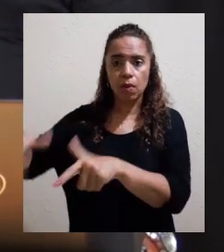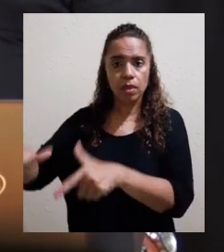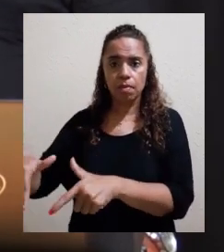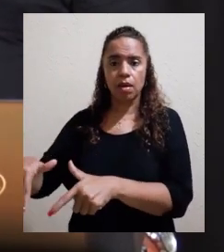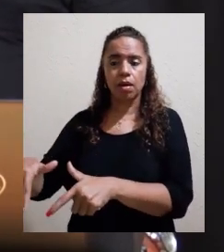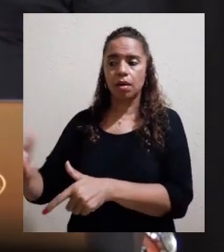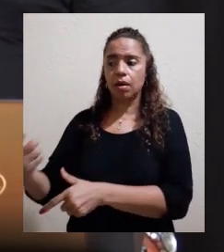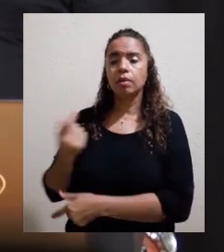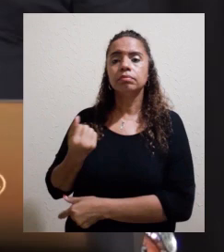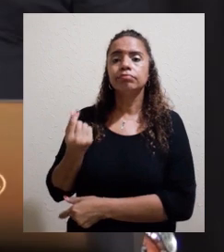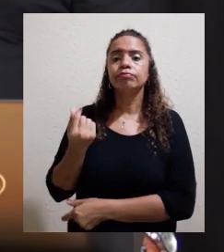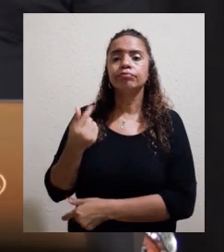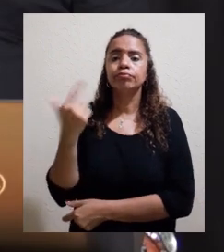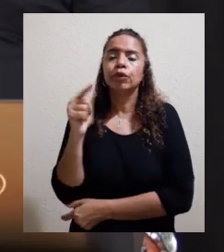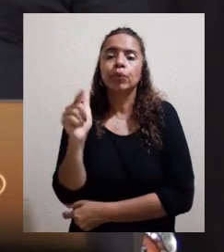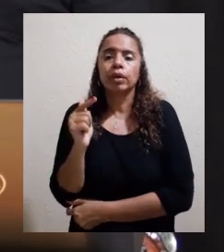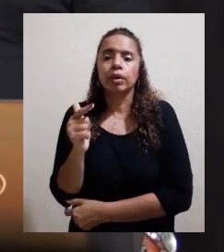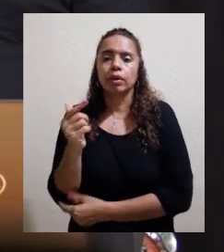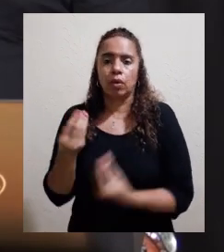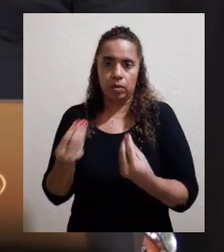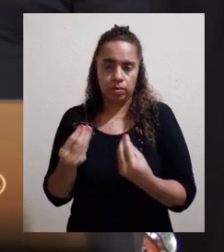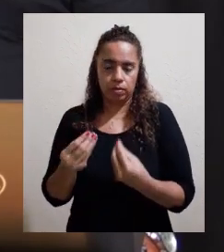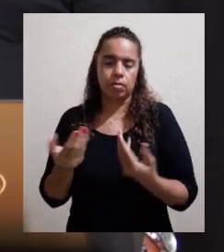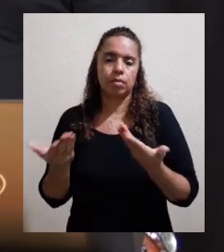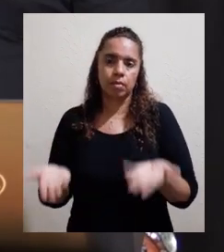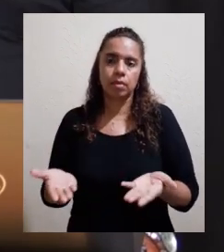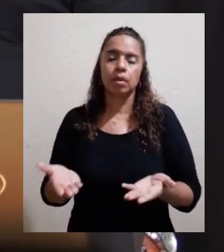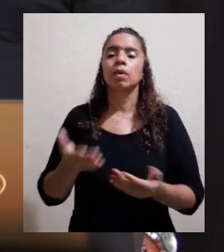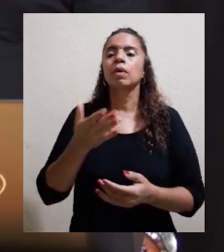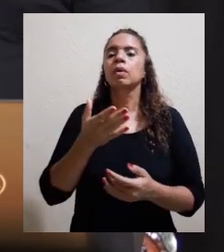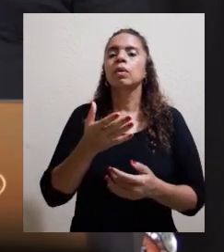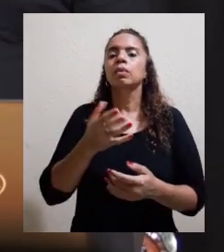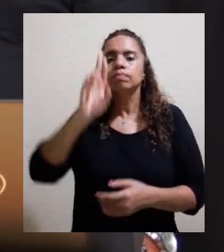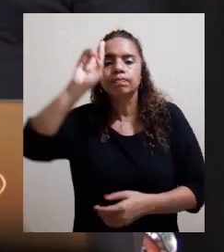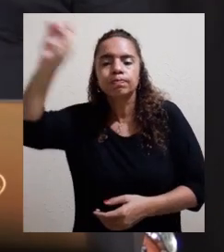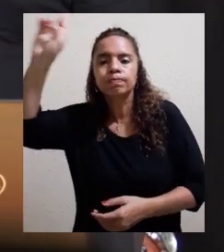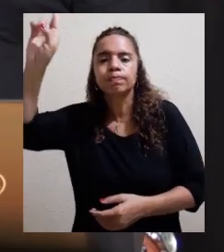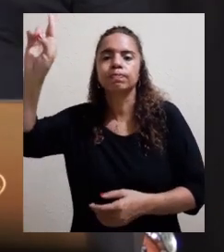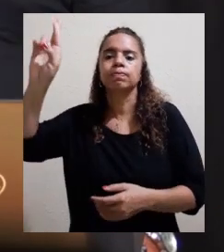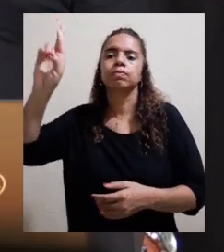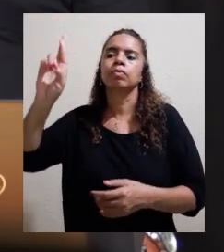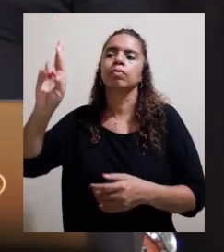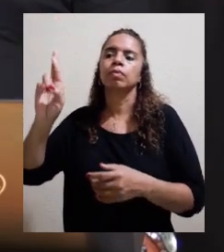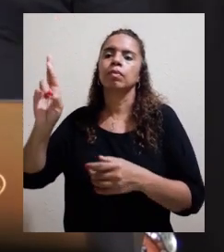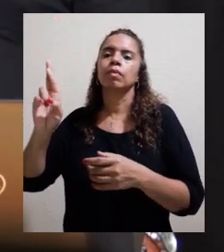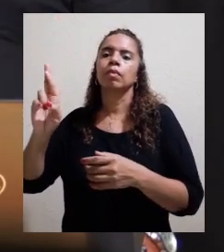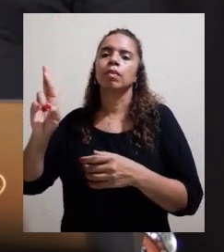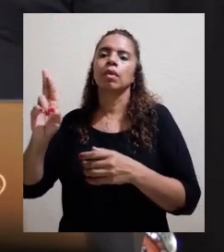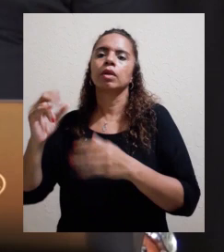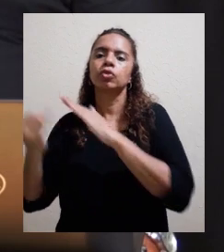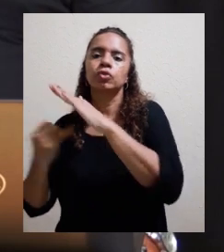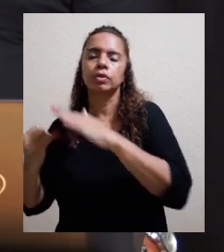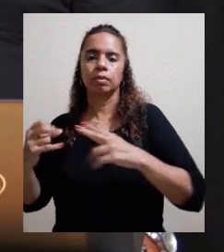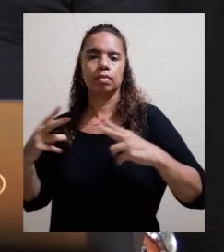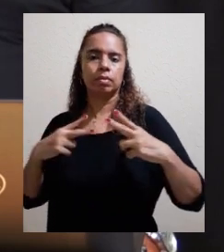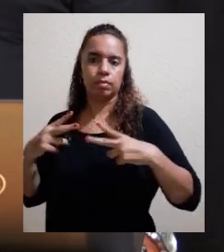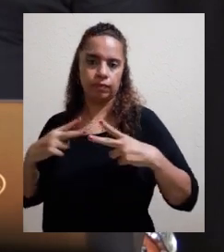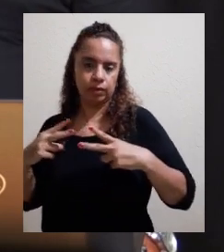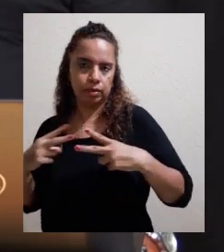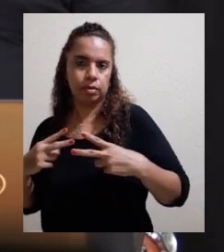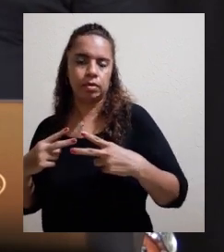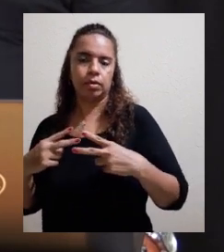esse cara, o gestor do hospital privado, ele tem que entender que ele tem uma parcela de responsabilidade no sentido